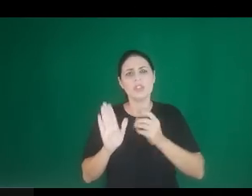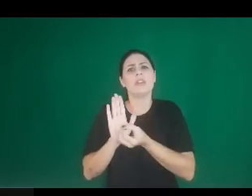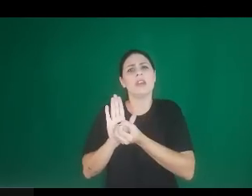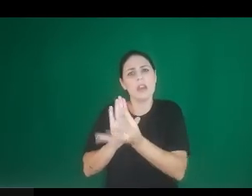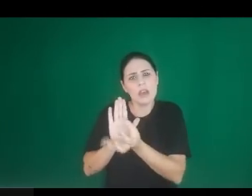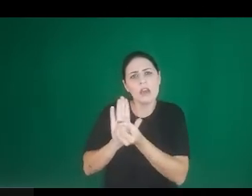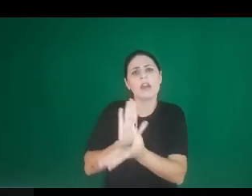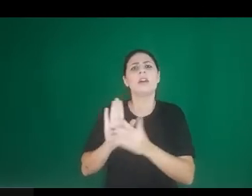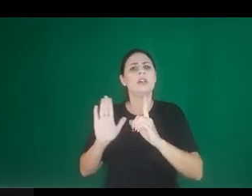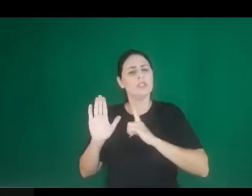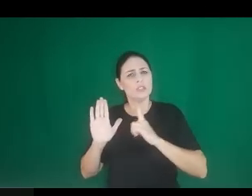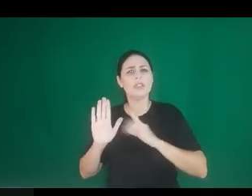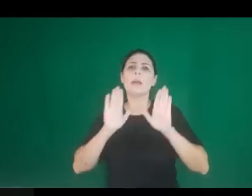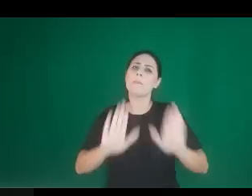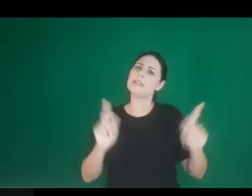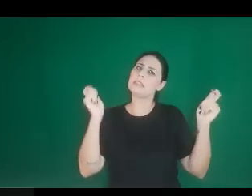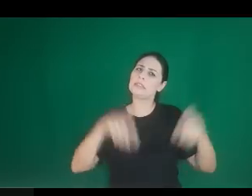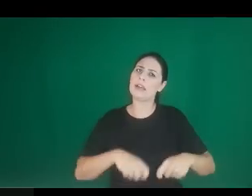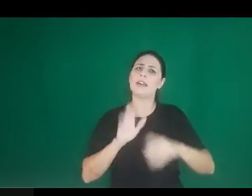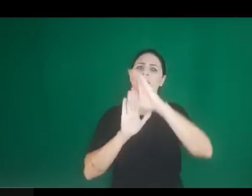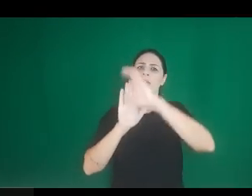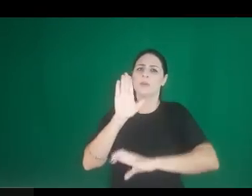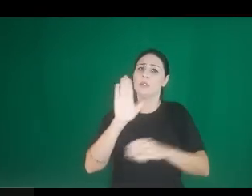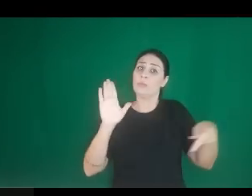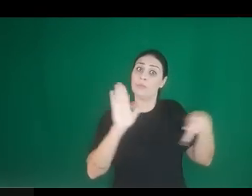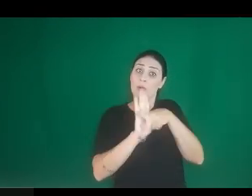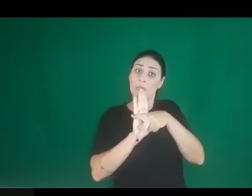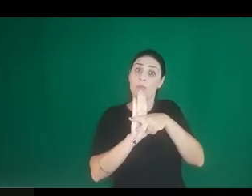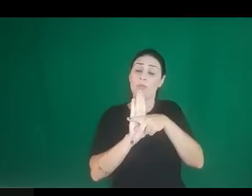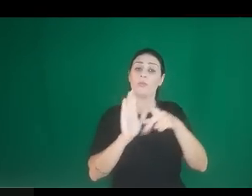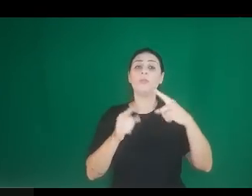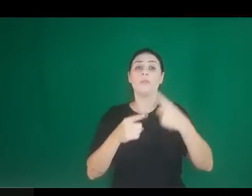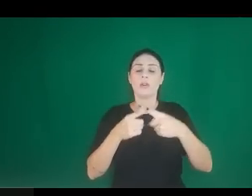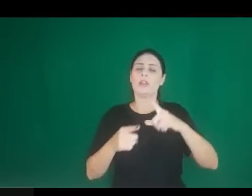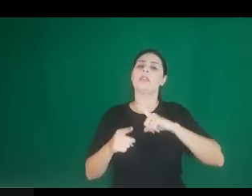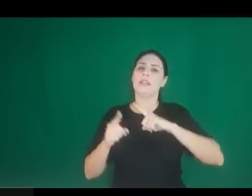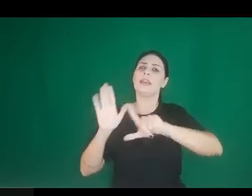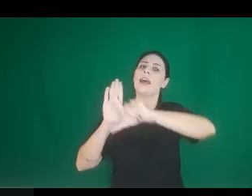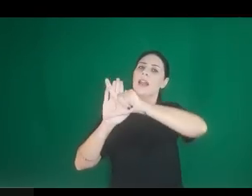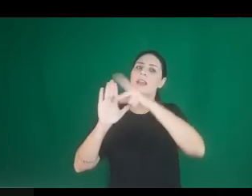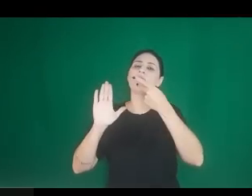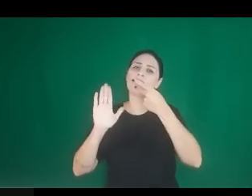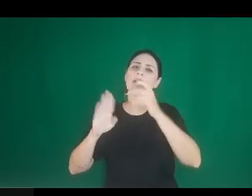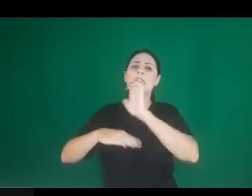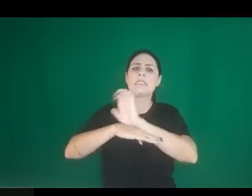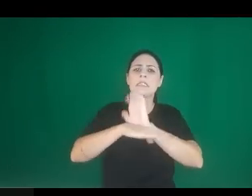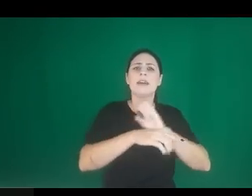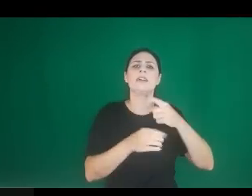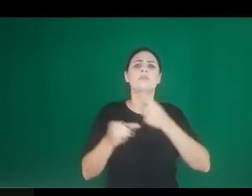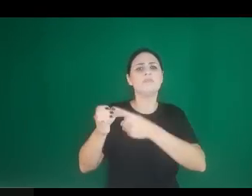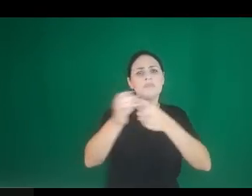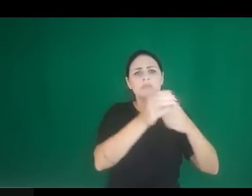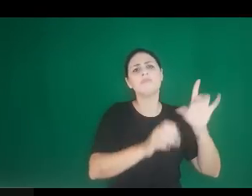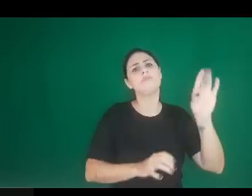e nós tínhamos a opção de ter um currículo próprio, porque existia legalmente, né, assegurada a autonomia dos estados